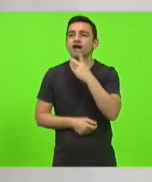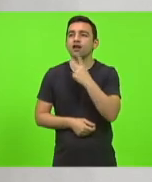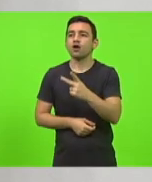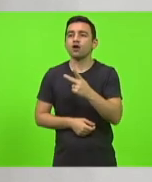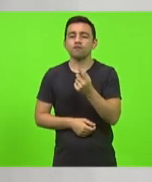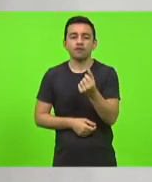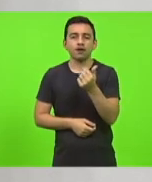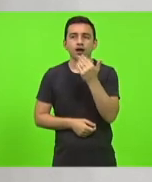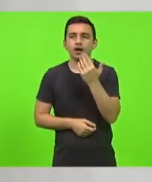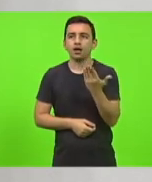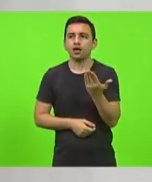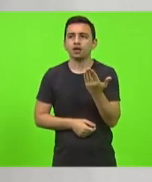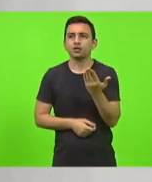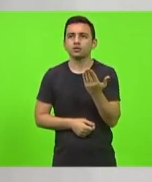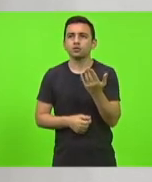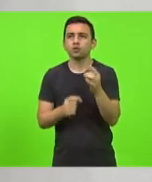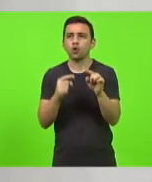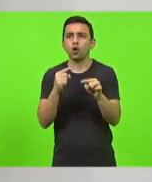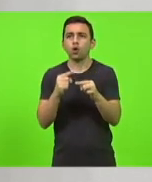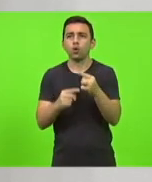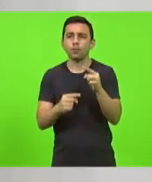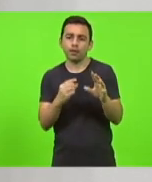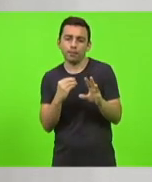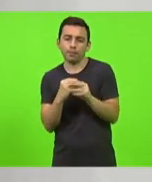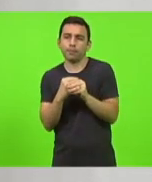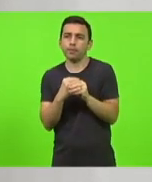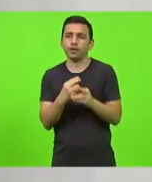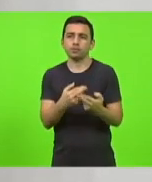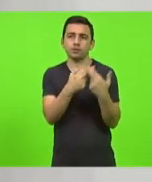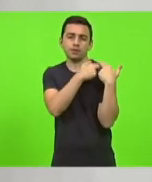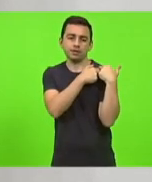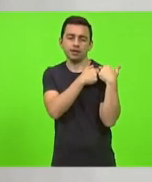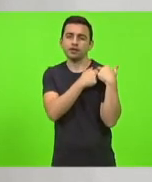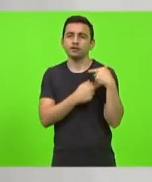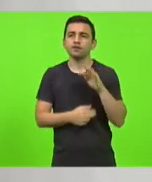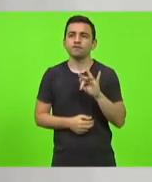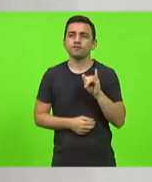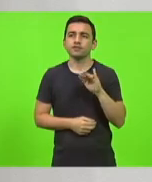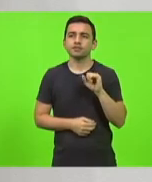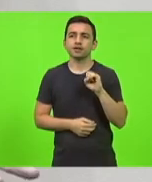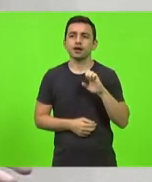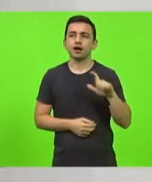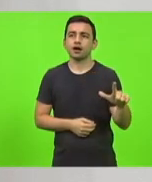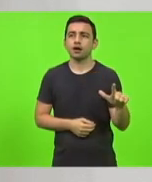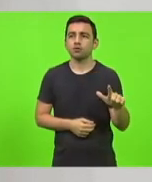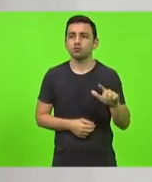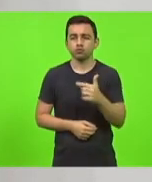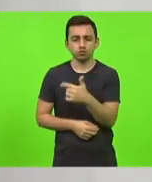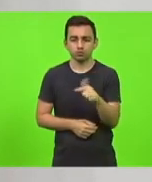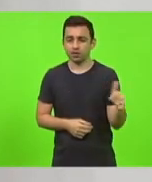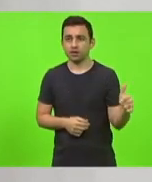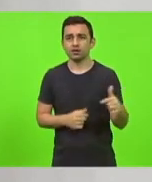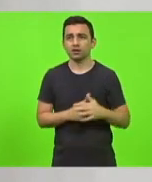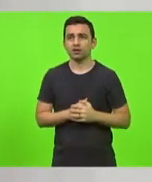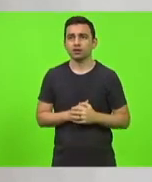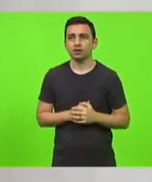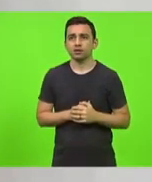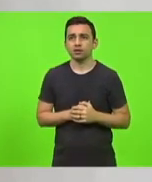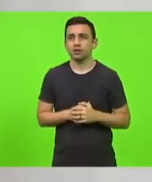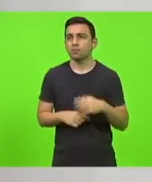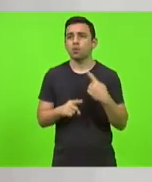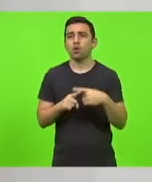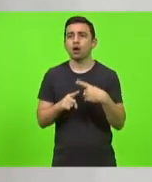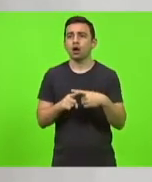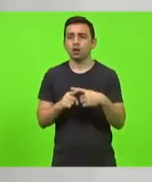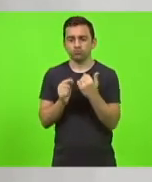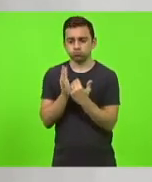não entra no, na conta da Lei de Responsabilidade Fiscal. Não está na faixa. Então, por que, que a gente não